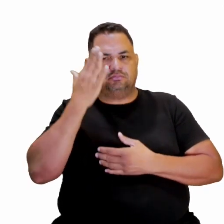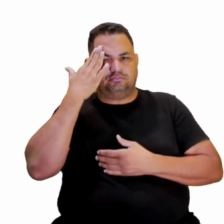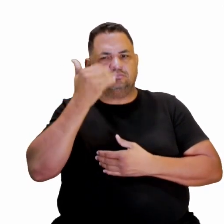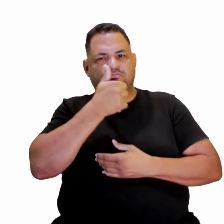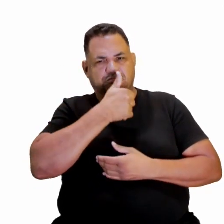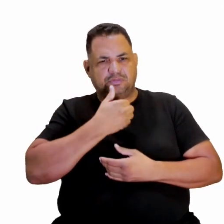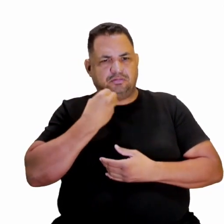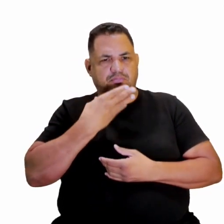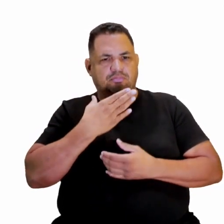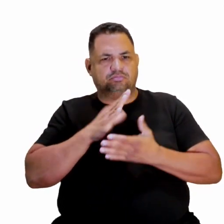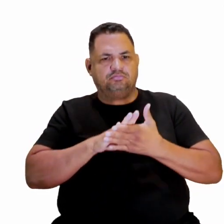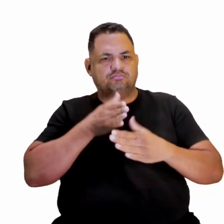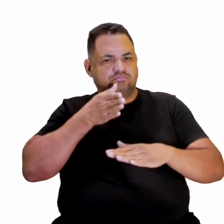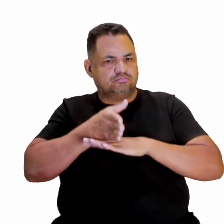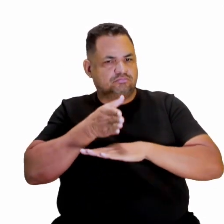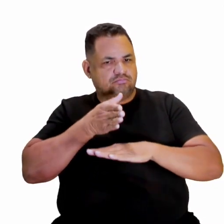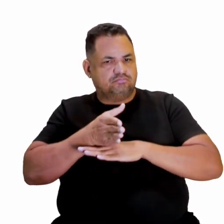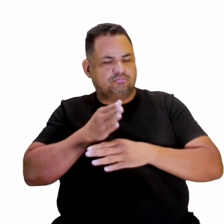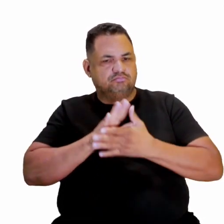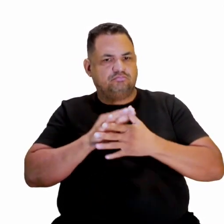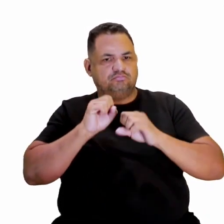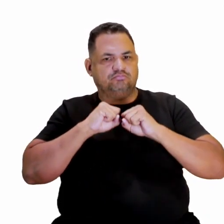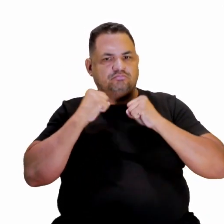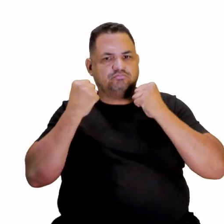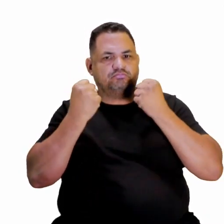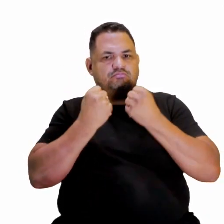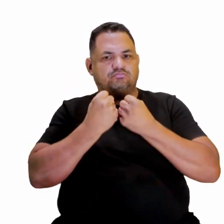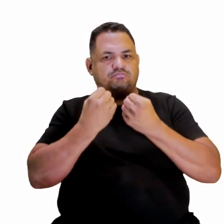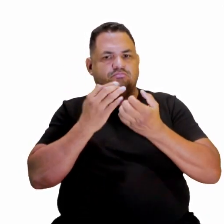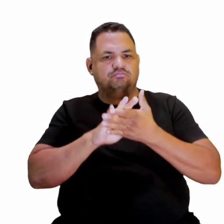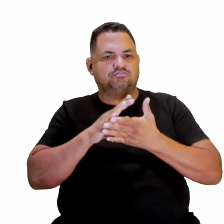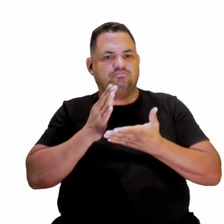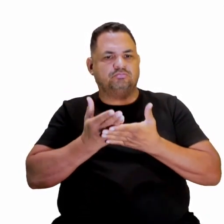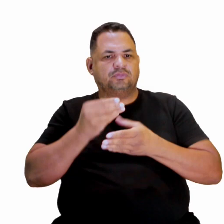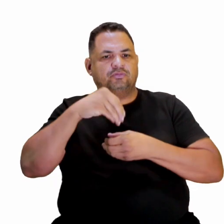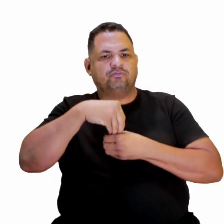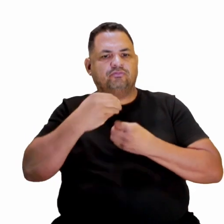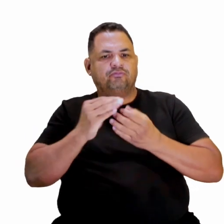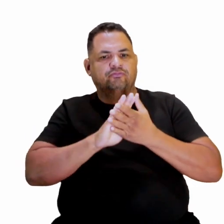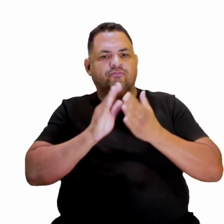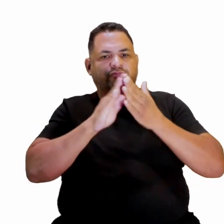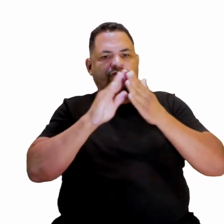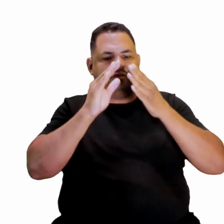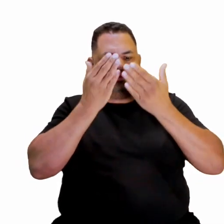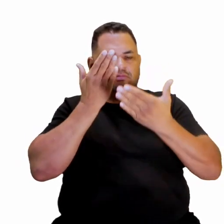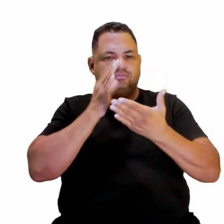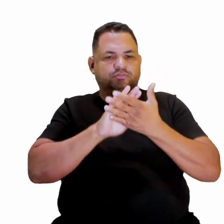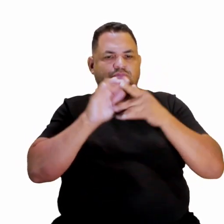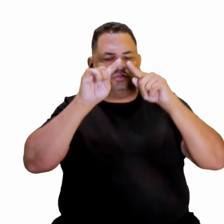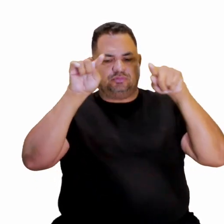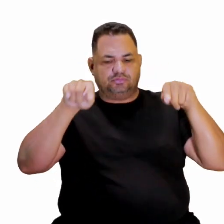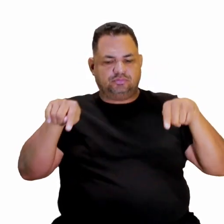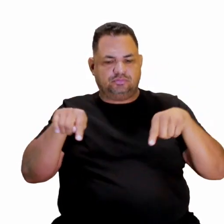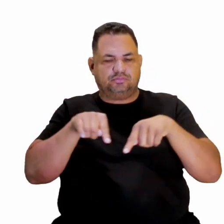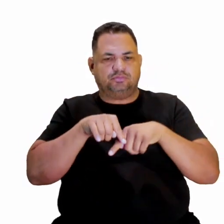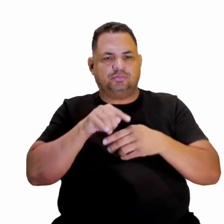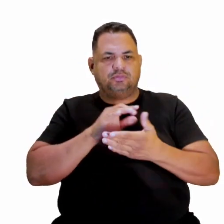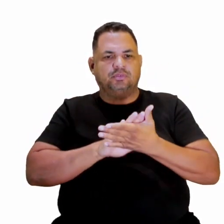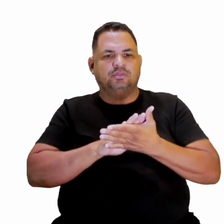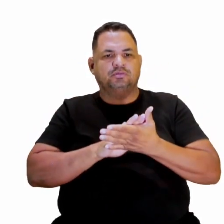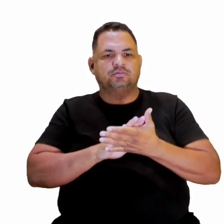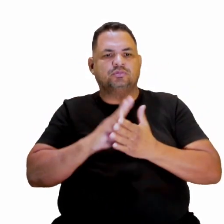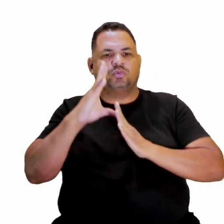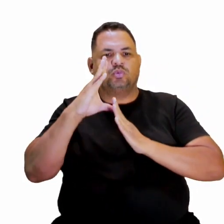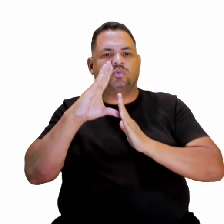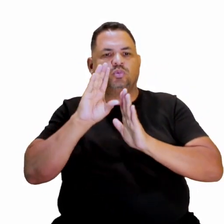ele frequenta seminários que não fazem parte da grade curricular dele, D, ele ainda tem